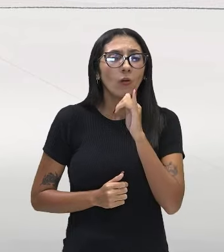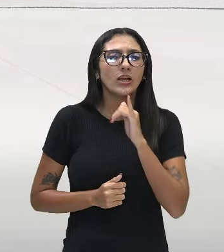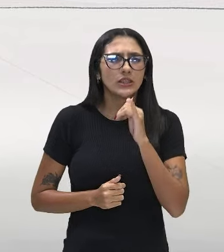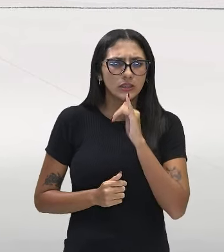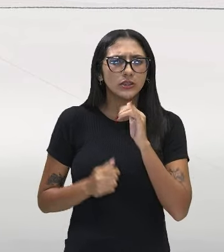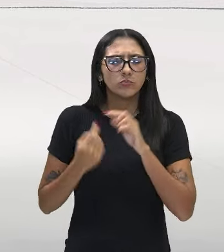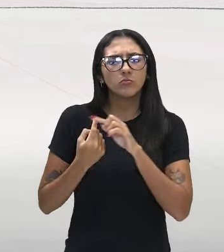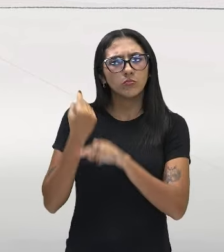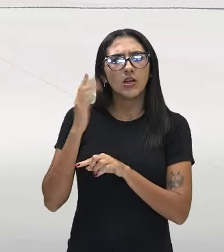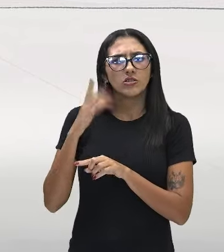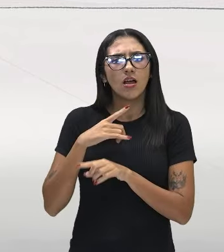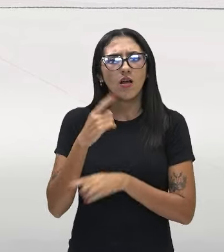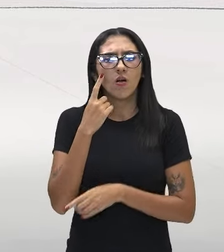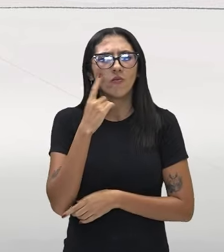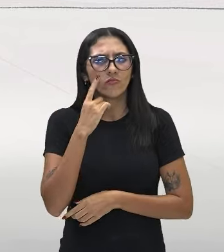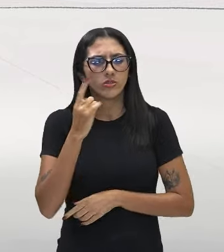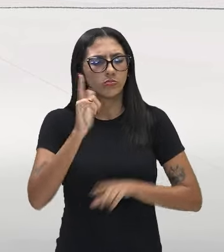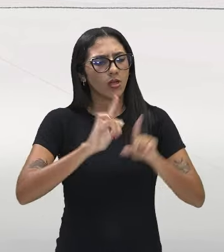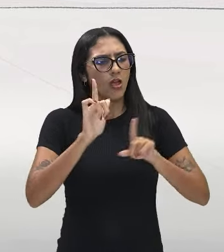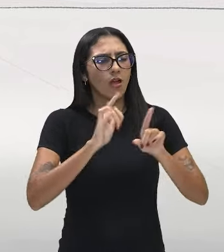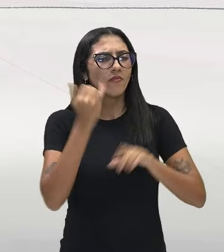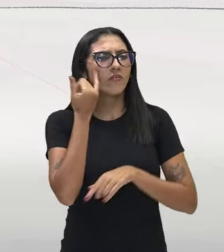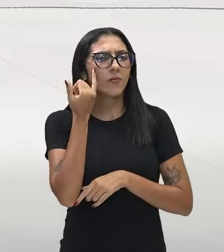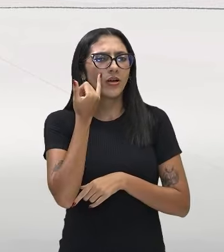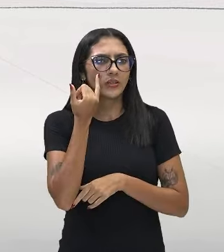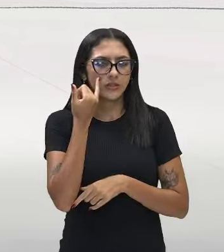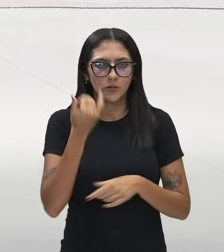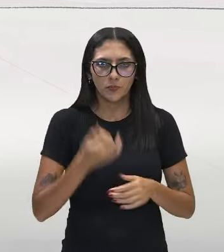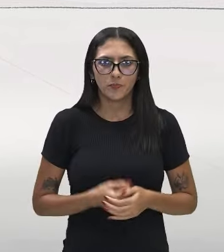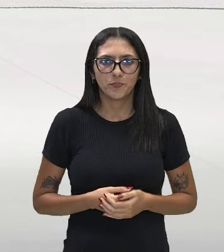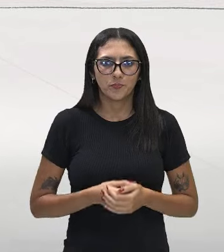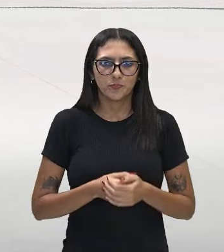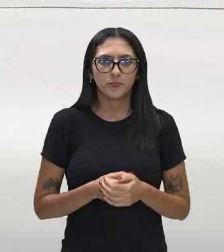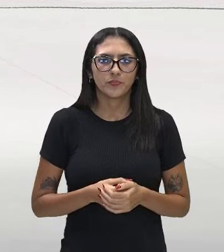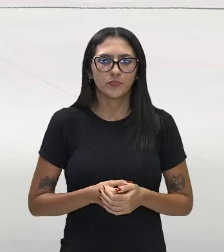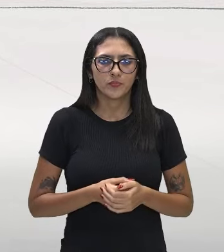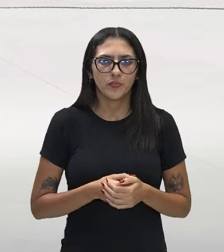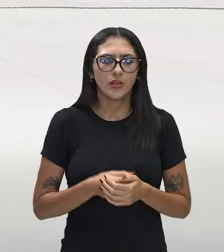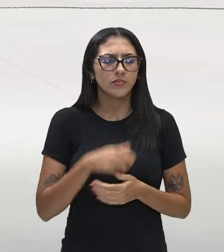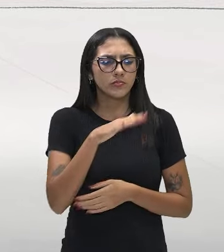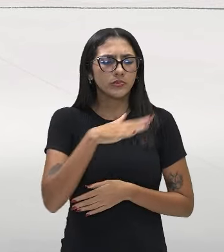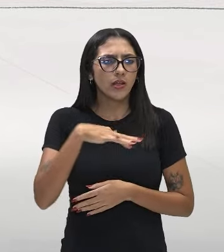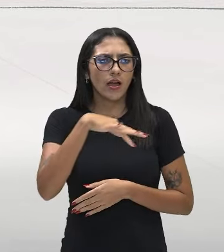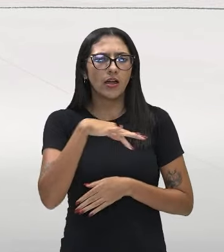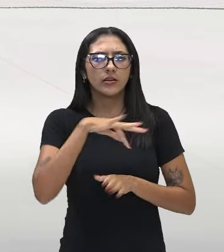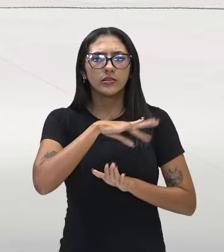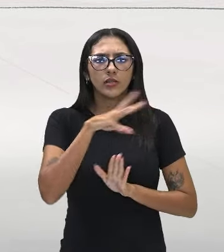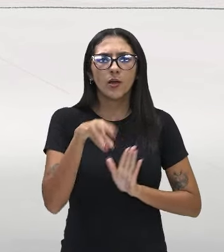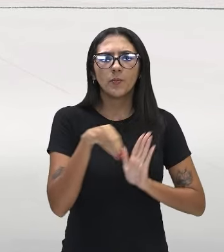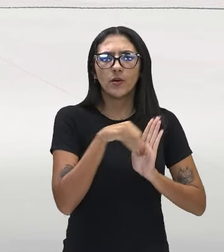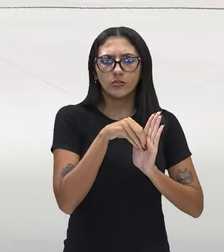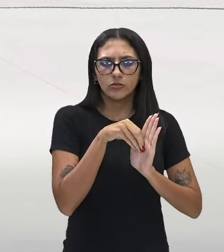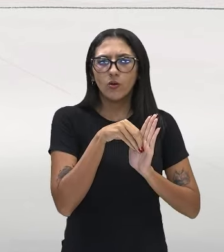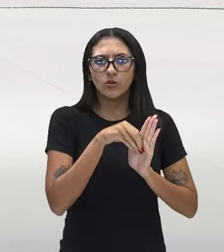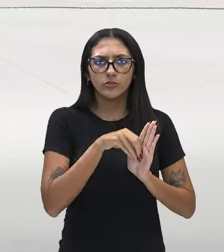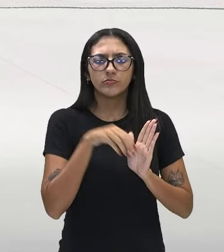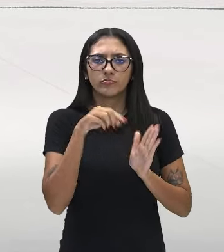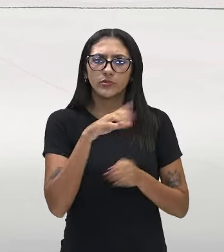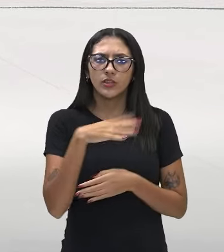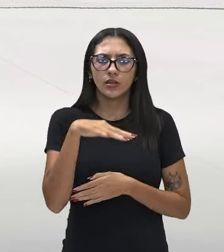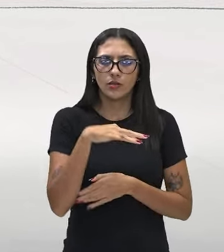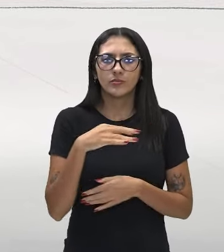aqui da nossa região foi uma empreendedora, foi aqui na Amazônia, né? Não estou bem lembrando se foi no interior do Amazonas ou do